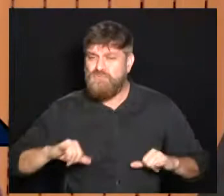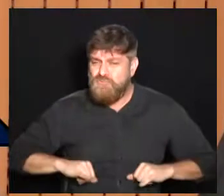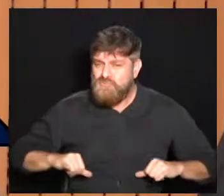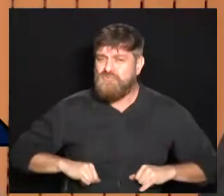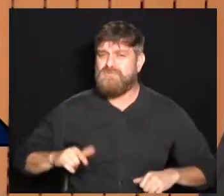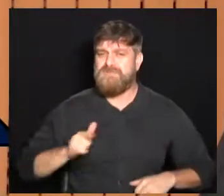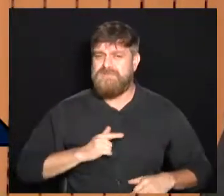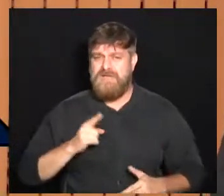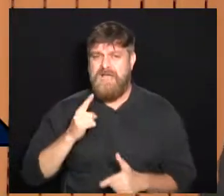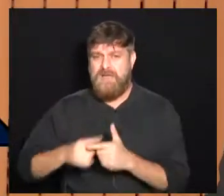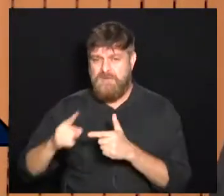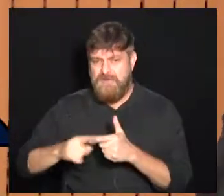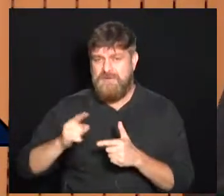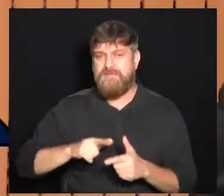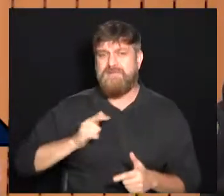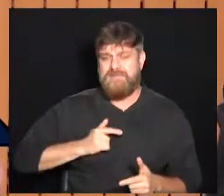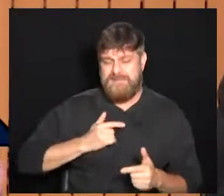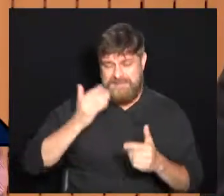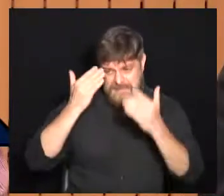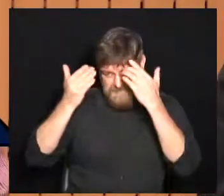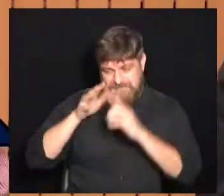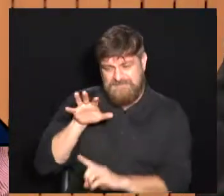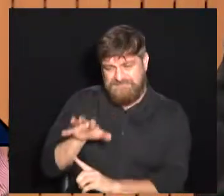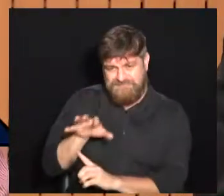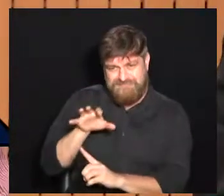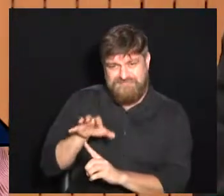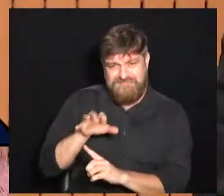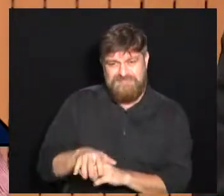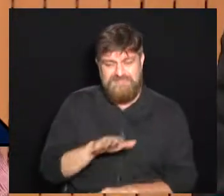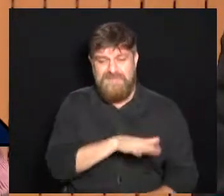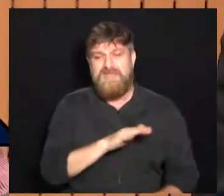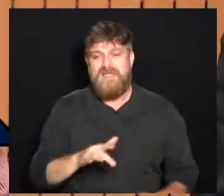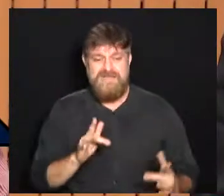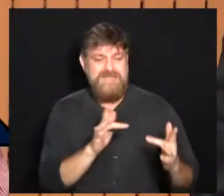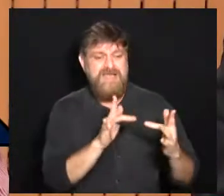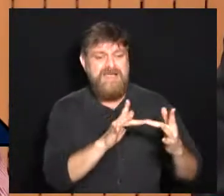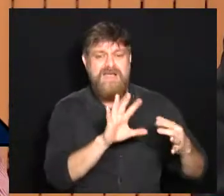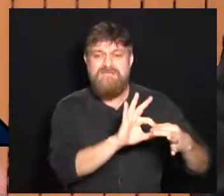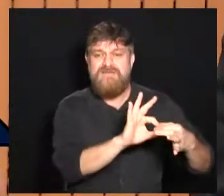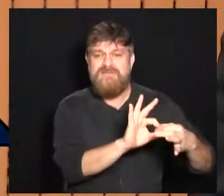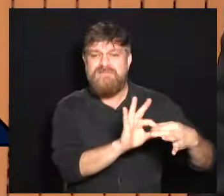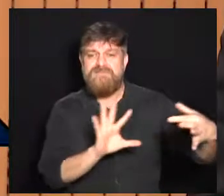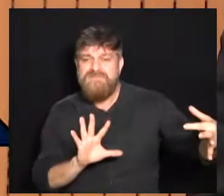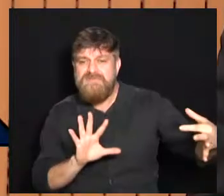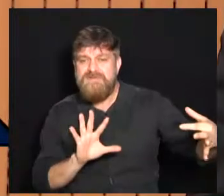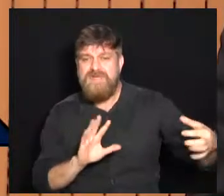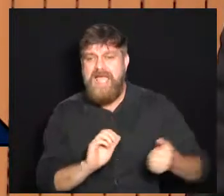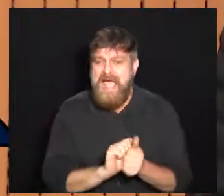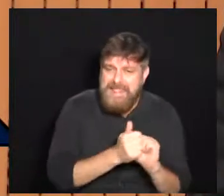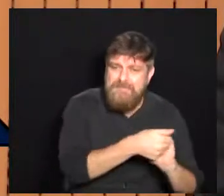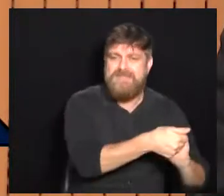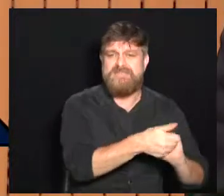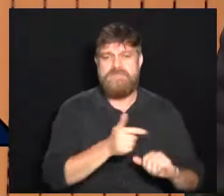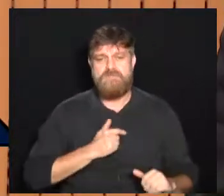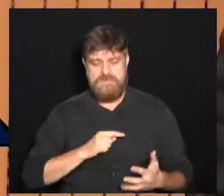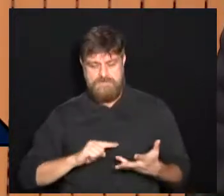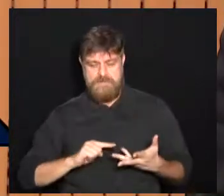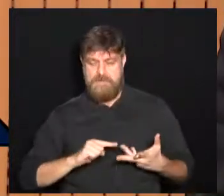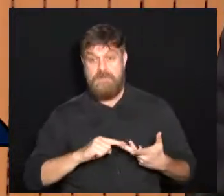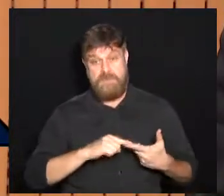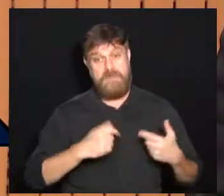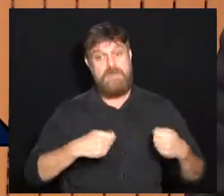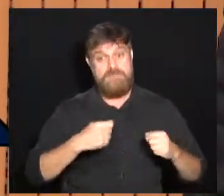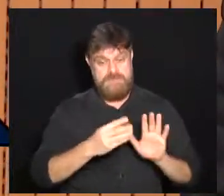de problemas relacionados à questão psicológica, de descontinuidade, de adaptação. Então, tudo isso tem que ser levado em conta.